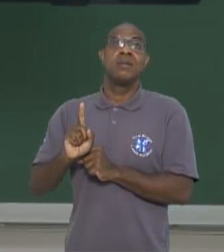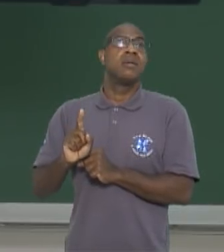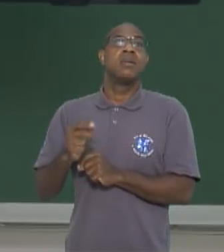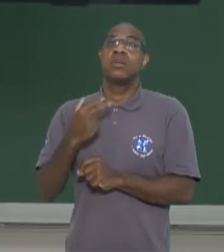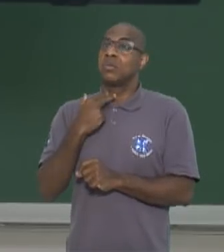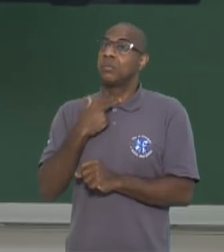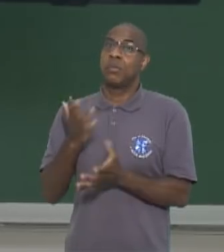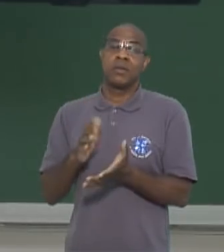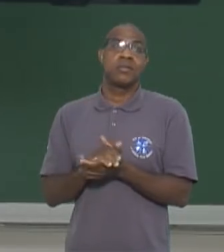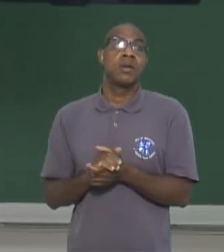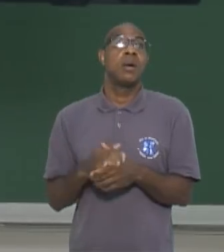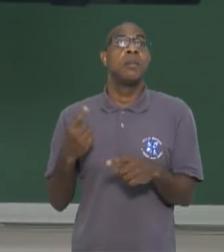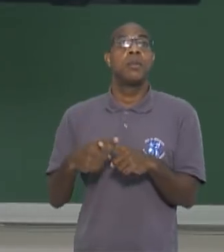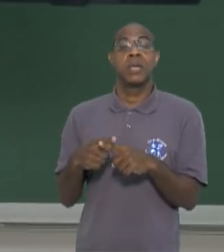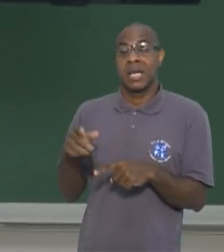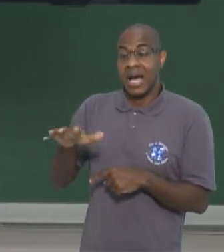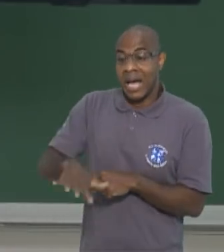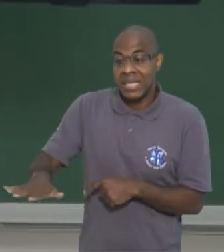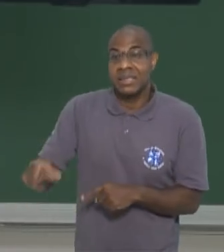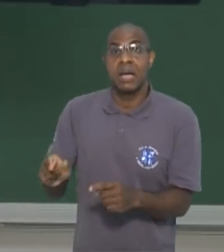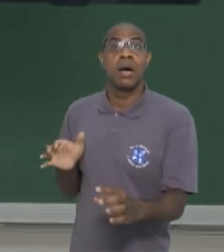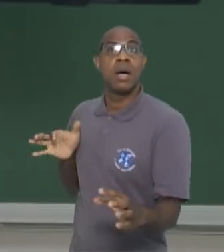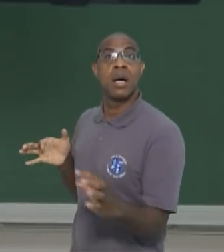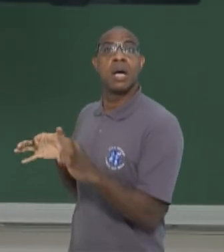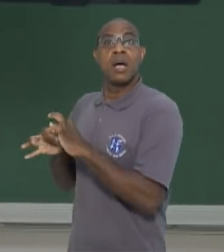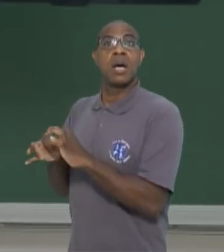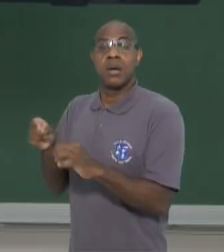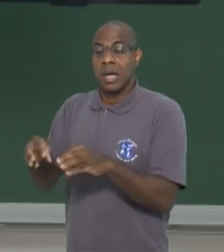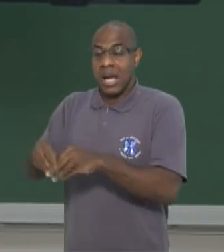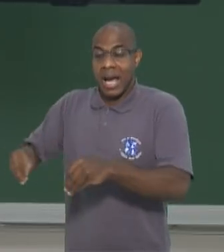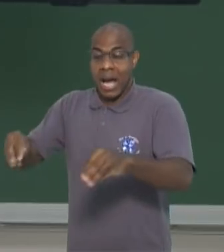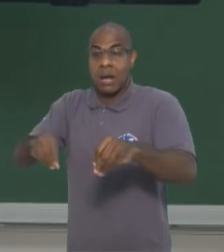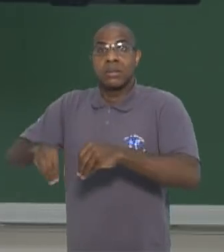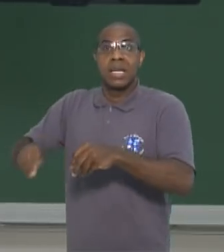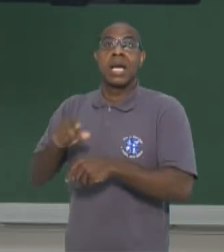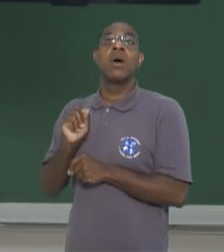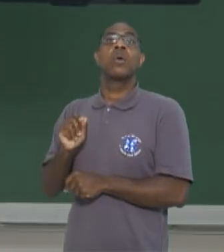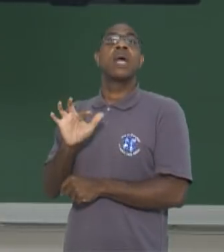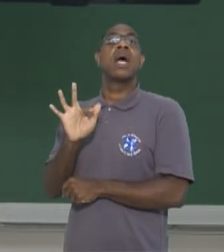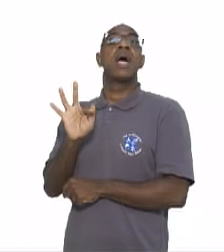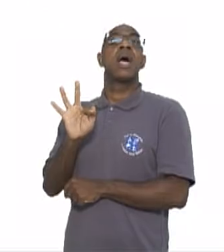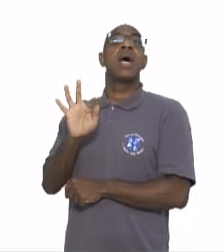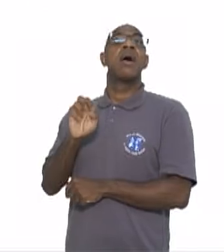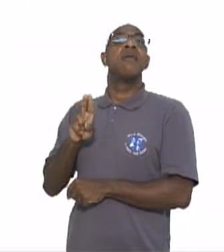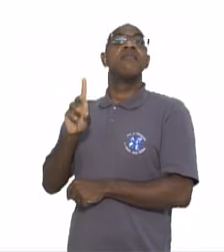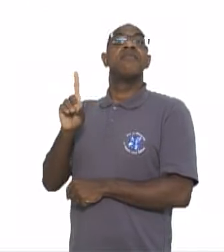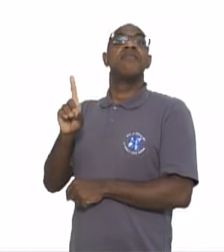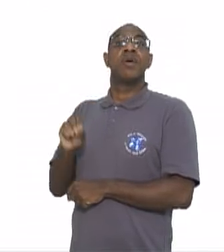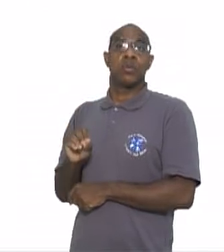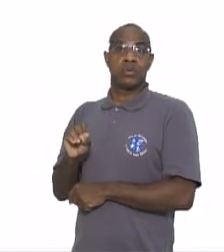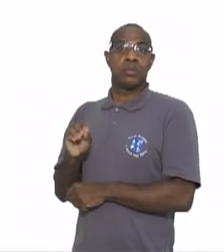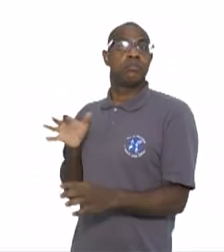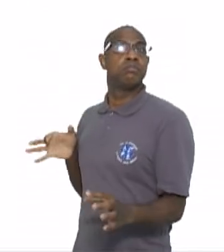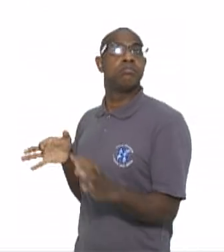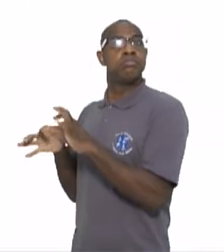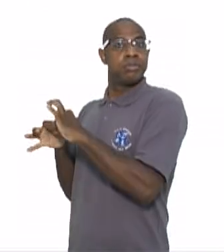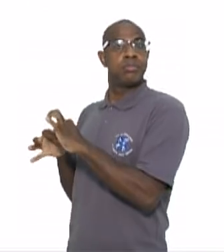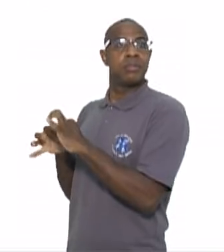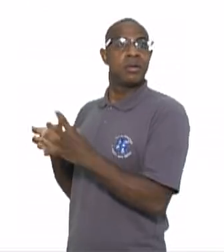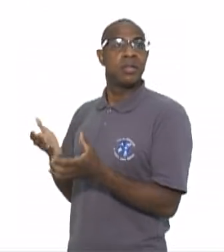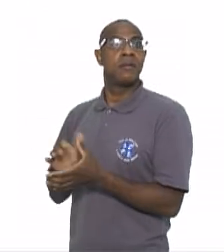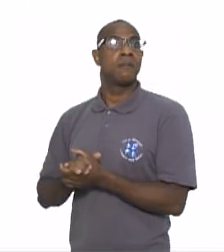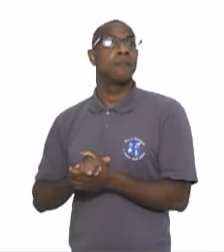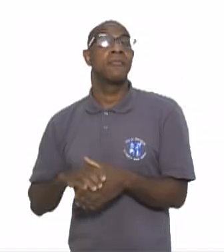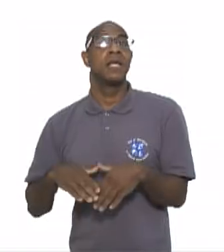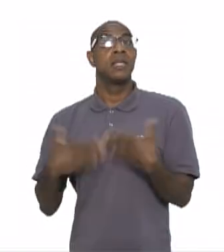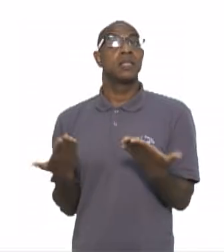ser vendido, porque ele estava vinculado à terra, ao feudo. Tá? O sistema de servidão inseriu o